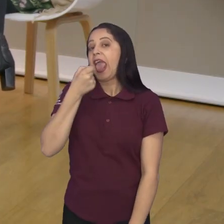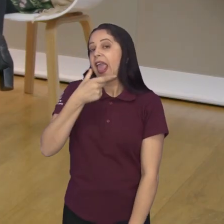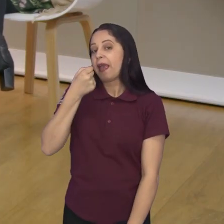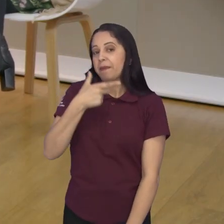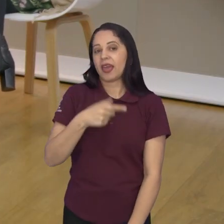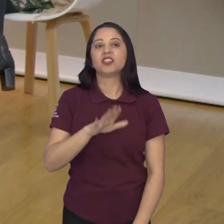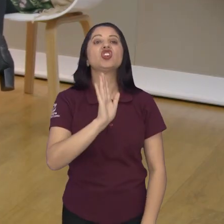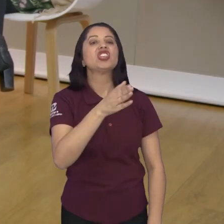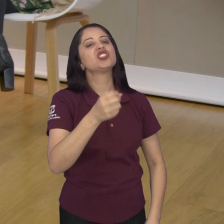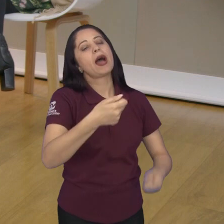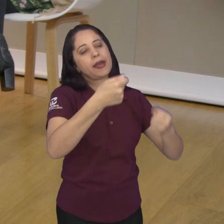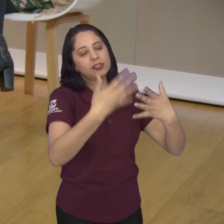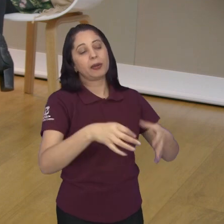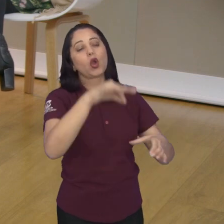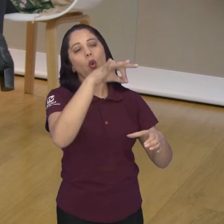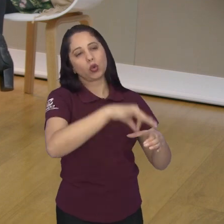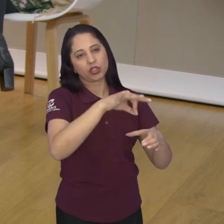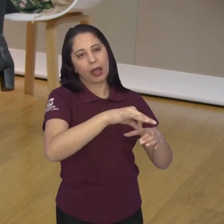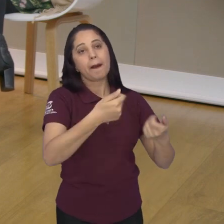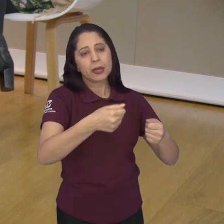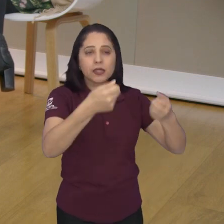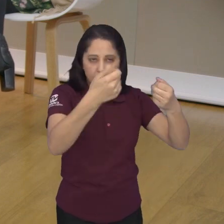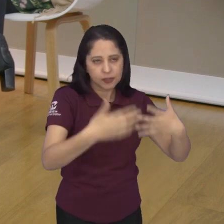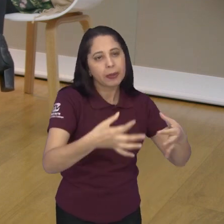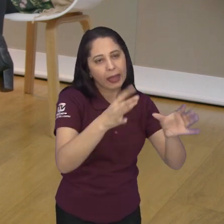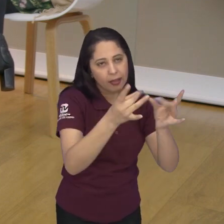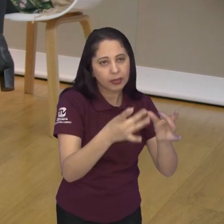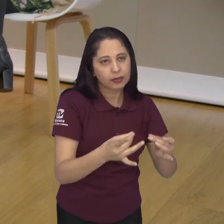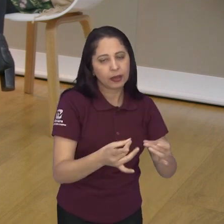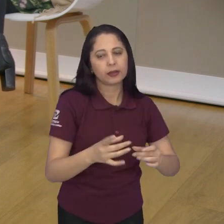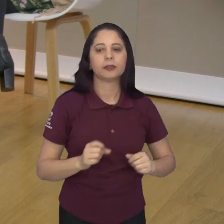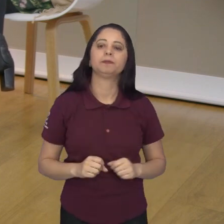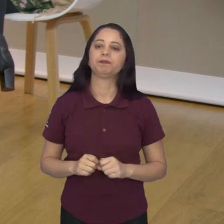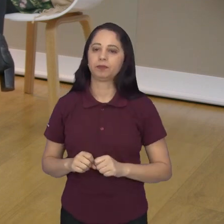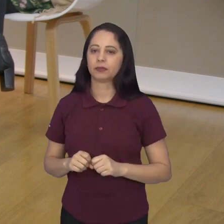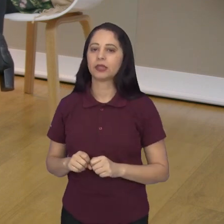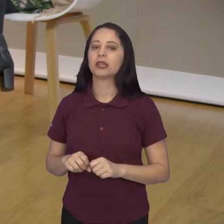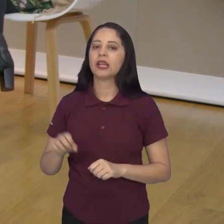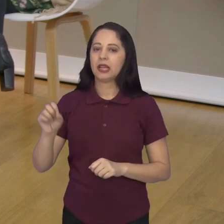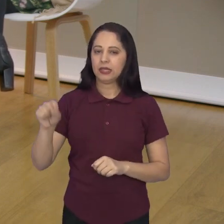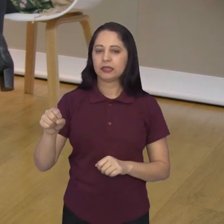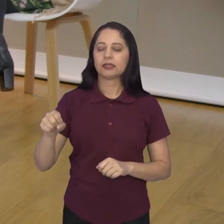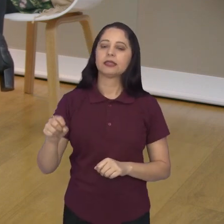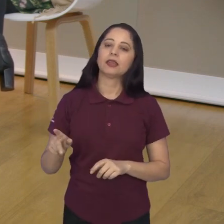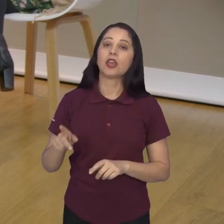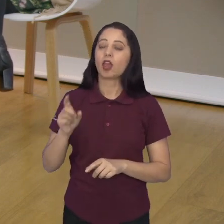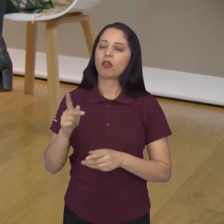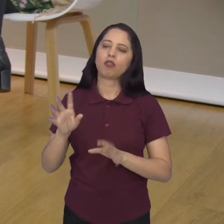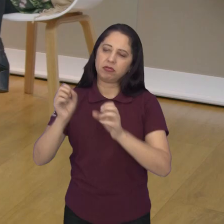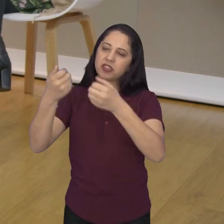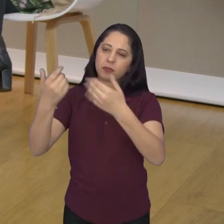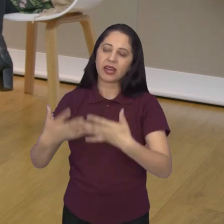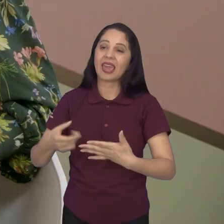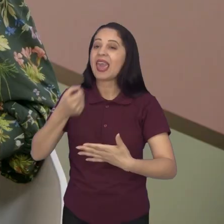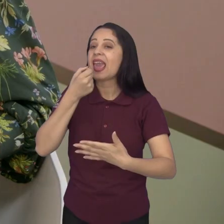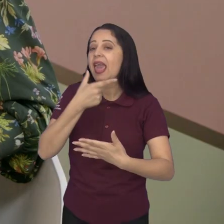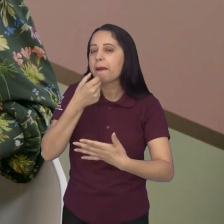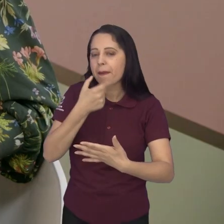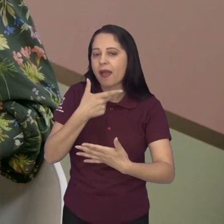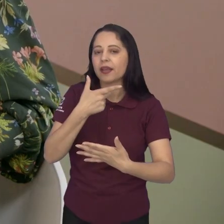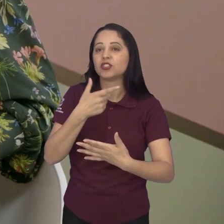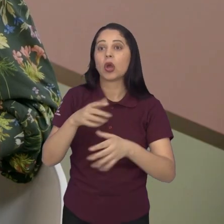dos chás também, né? Que a gente já falou no primeiro bloco, mas eu acho que vale a pena reforçar. A gente falou do grande vilão que foi o anti-inflamatório, mas os